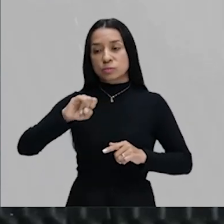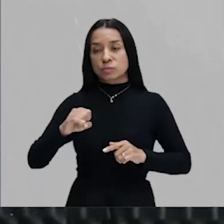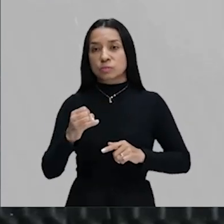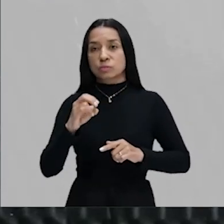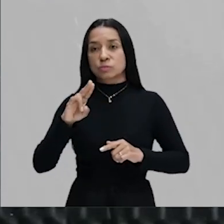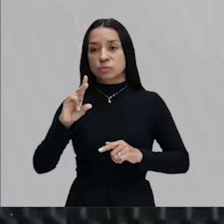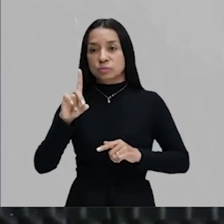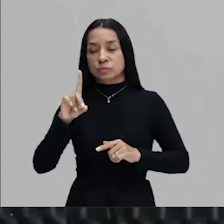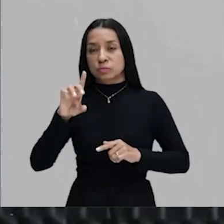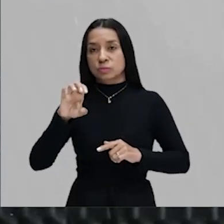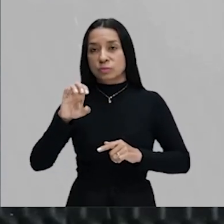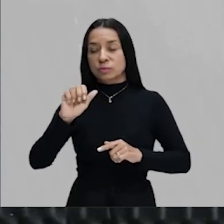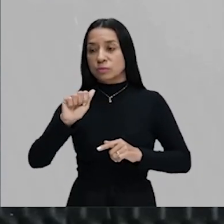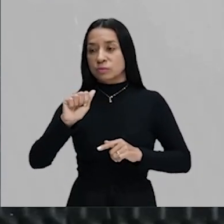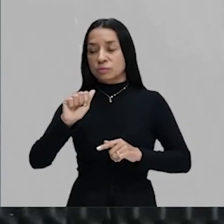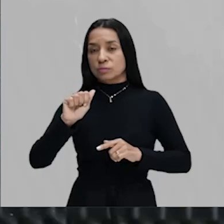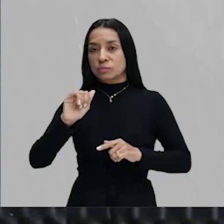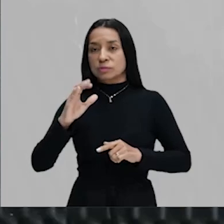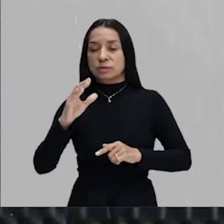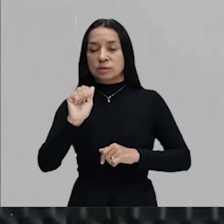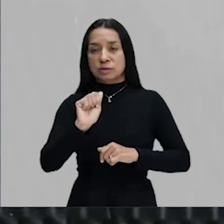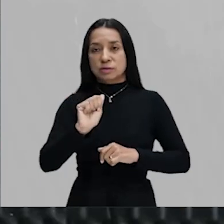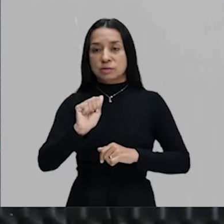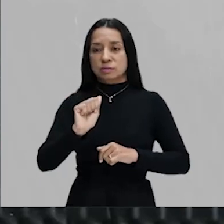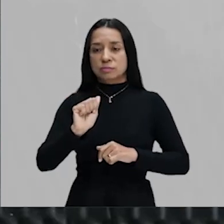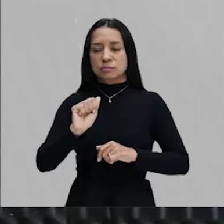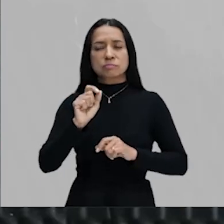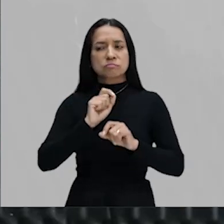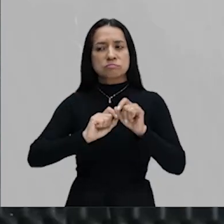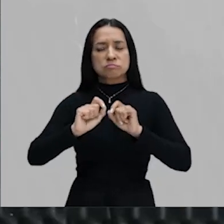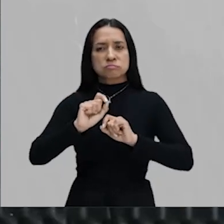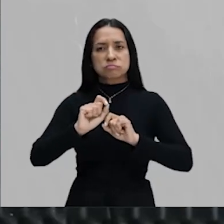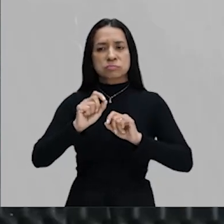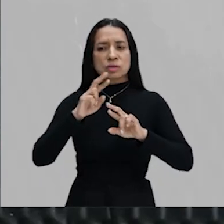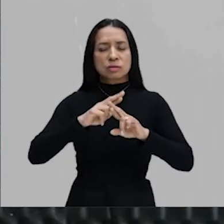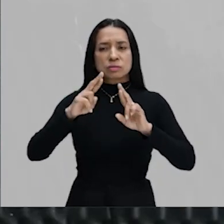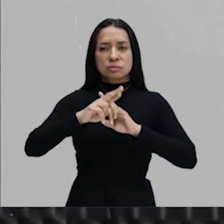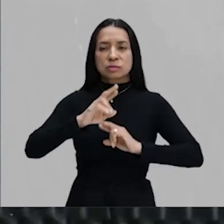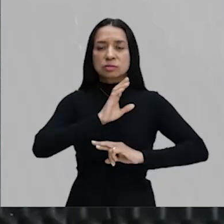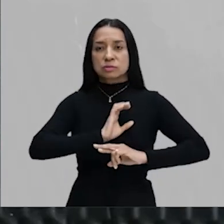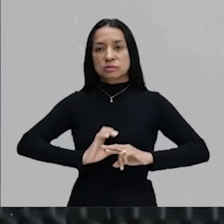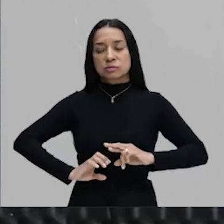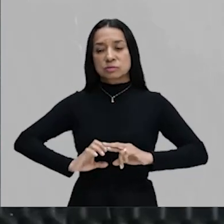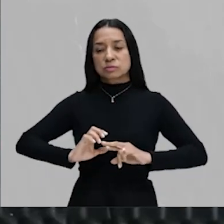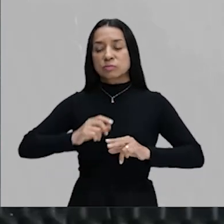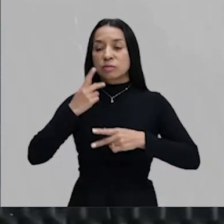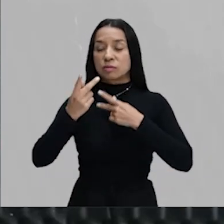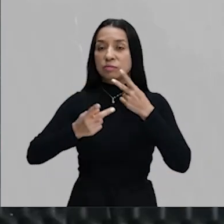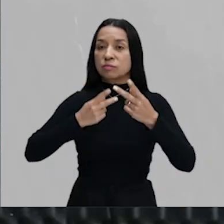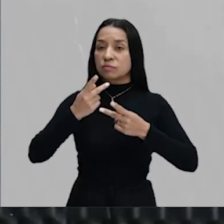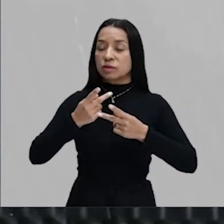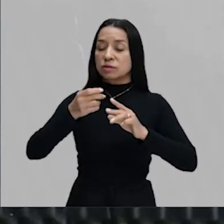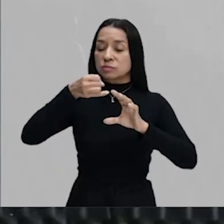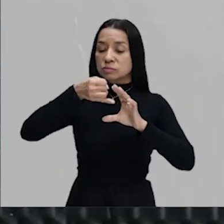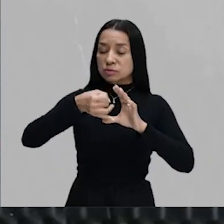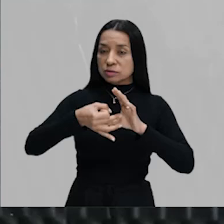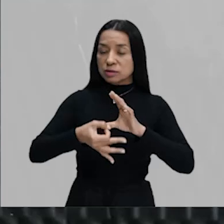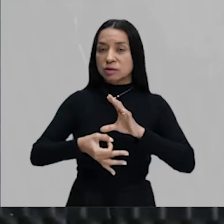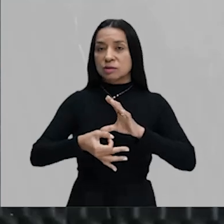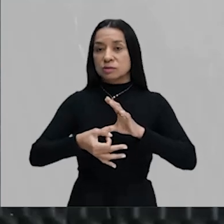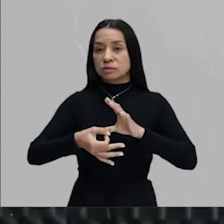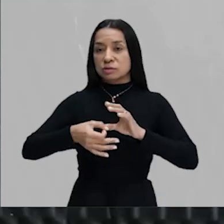cristianismo hoje, você está falando de um monoteísmo, porque o cristianismo ele tem uma característica monoteísta, e